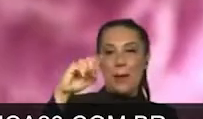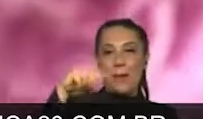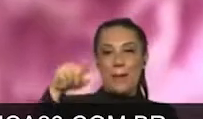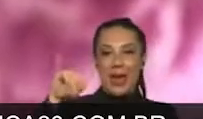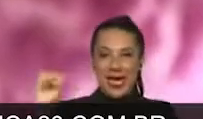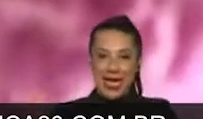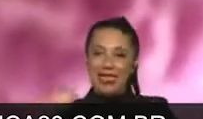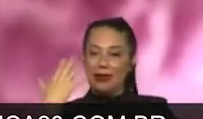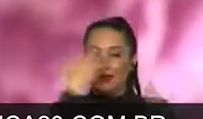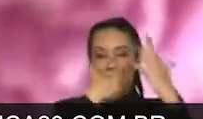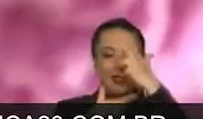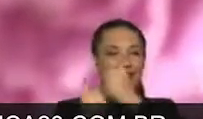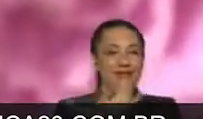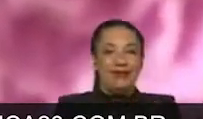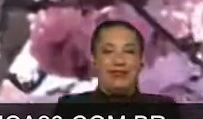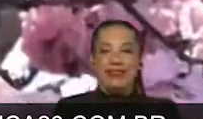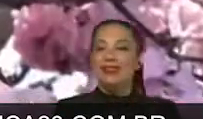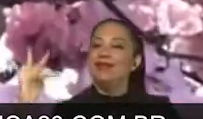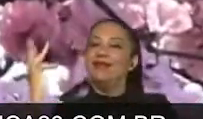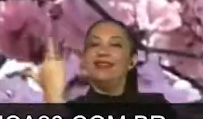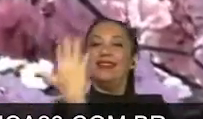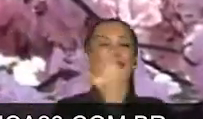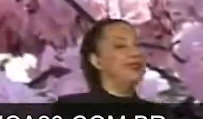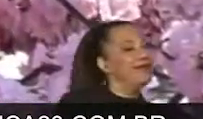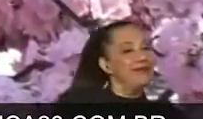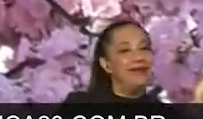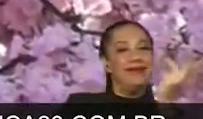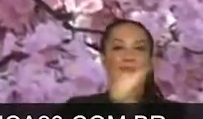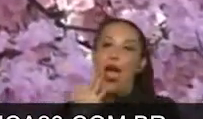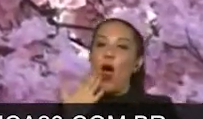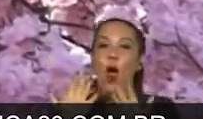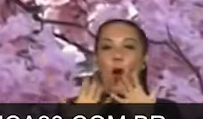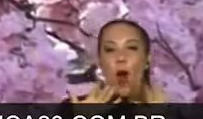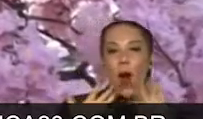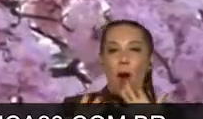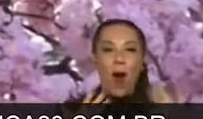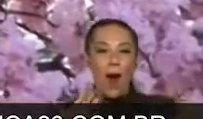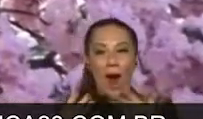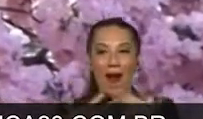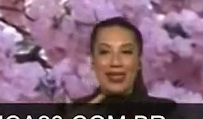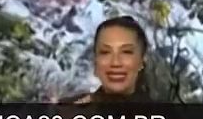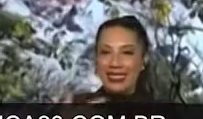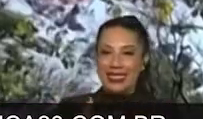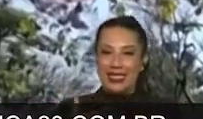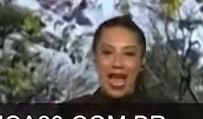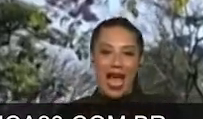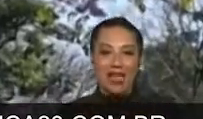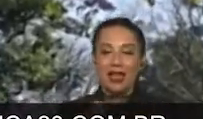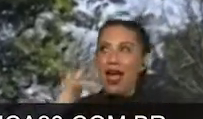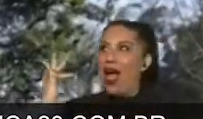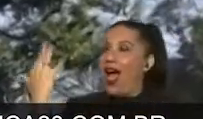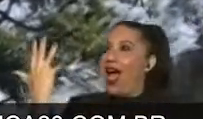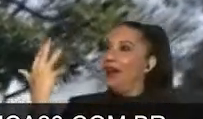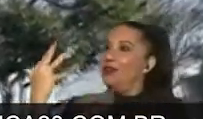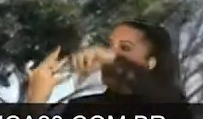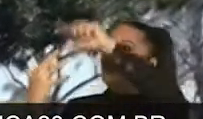temporada de beleza que inunda as retinas. O colorido das flores que surgem em meio a cada esquina das cidades. Transforma e deixa